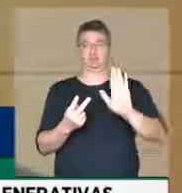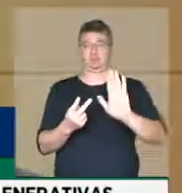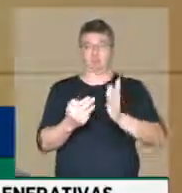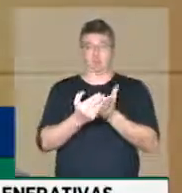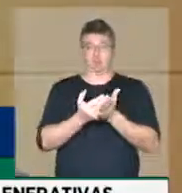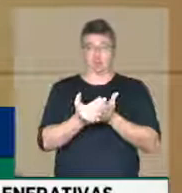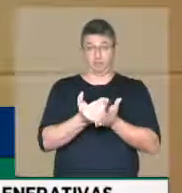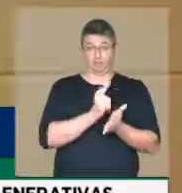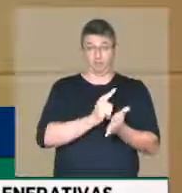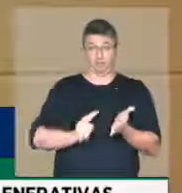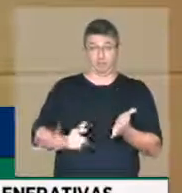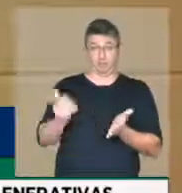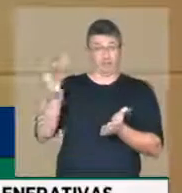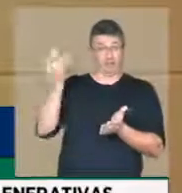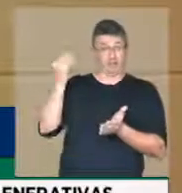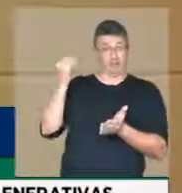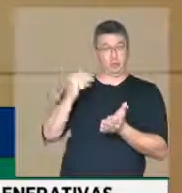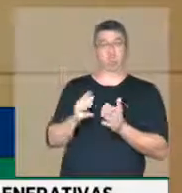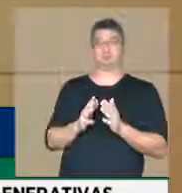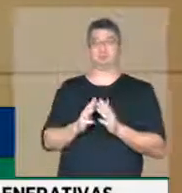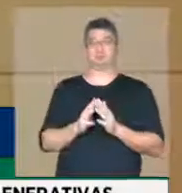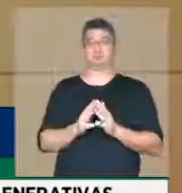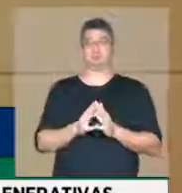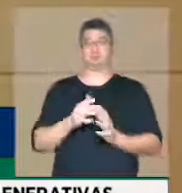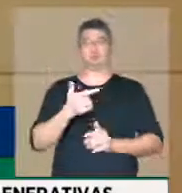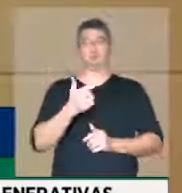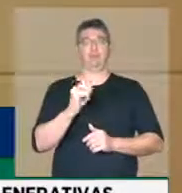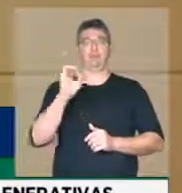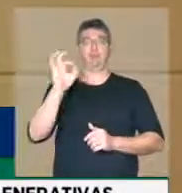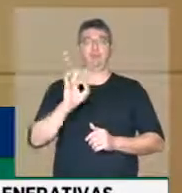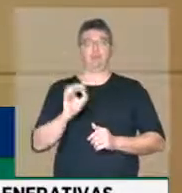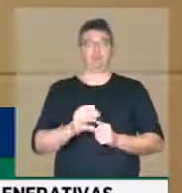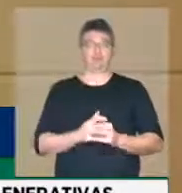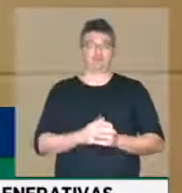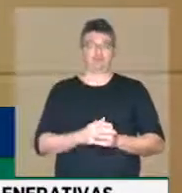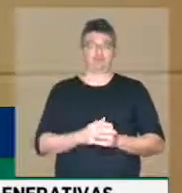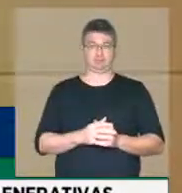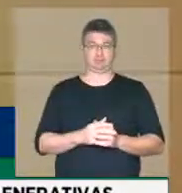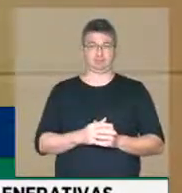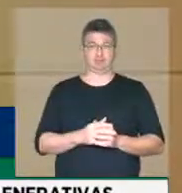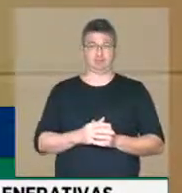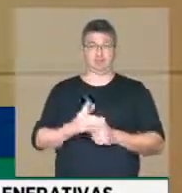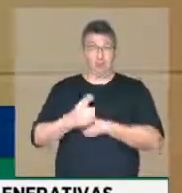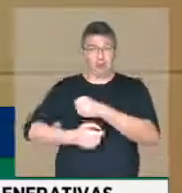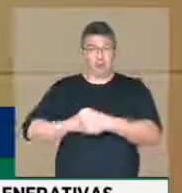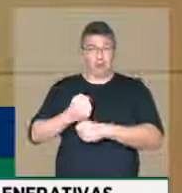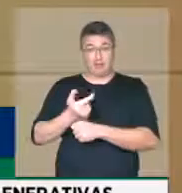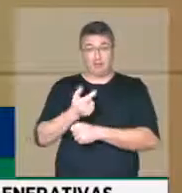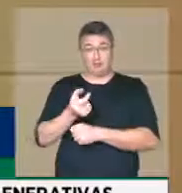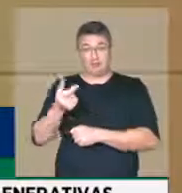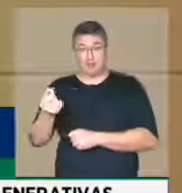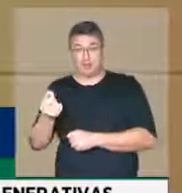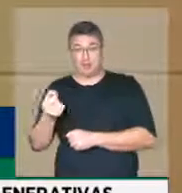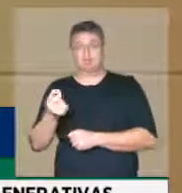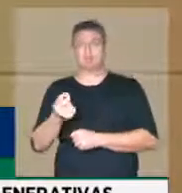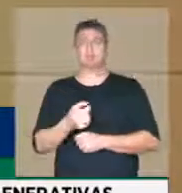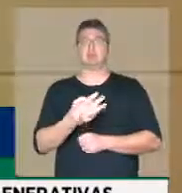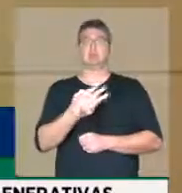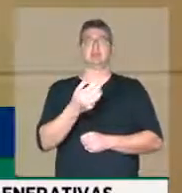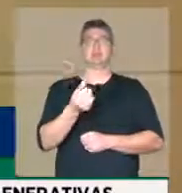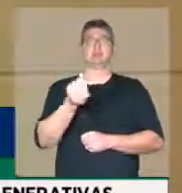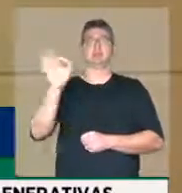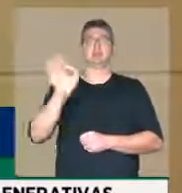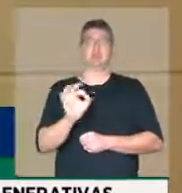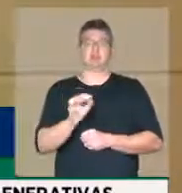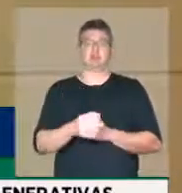começo do governo, senhor presidente, eram 20%. No começo desse ano, eram